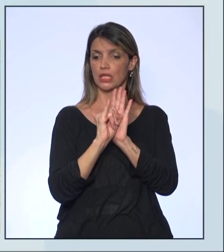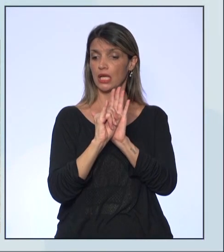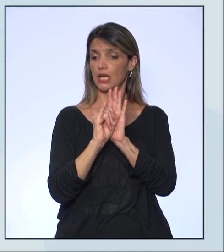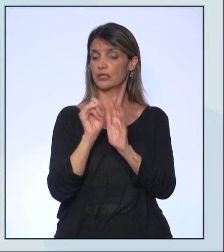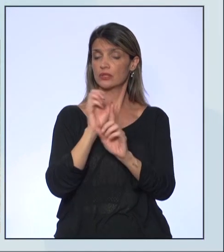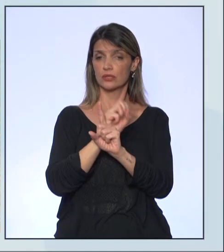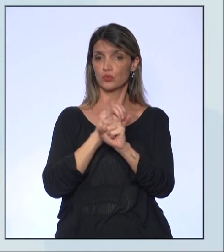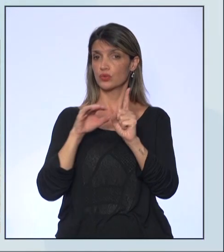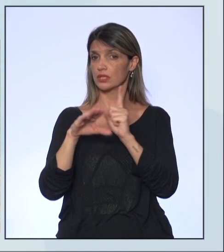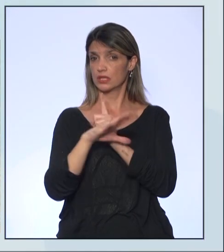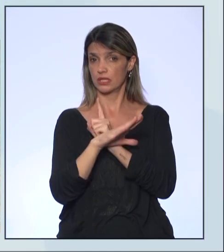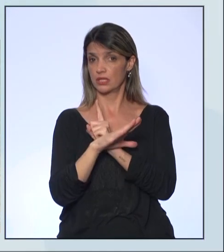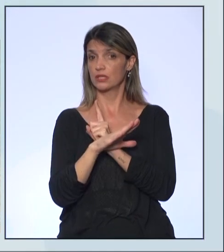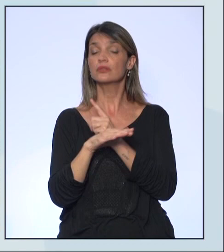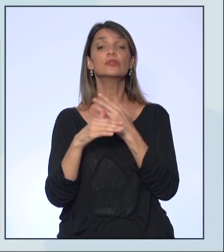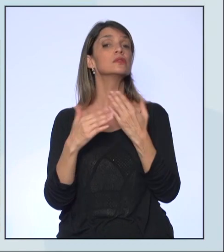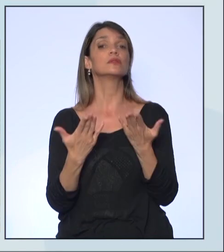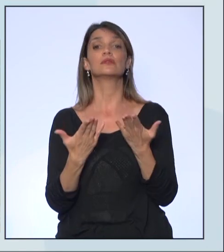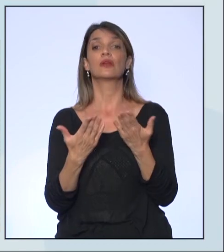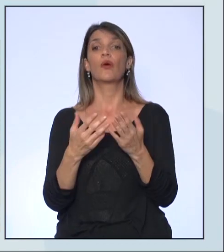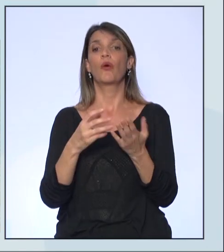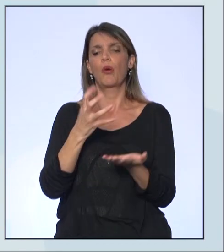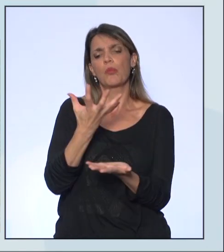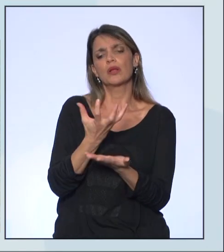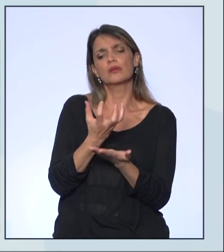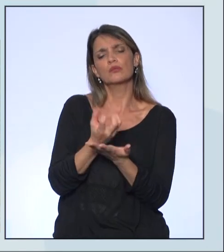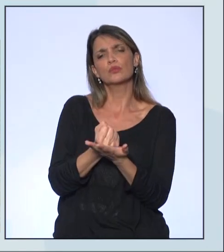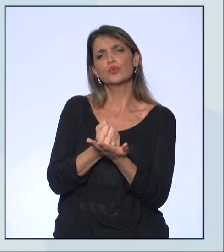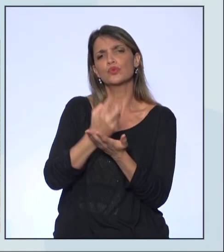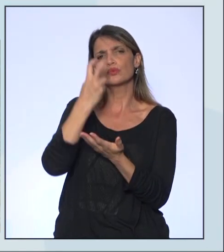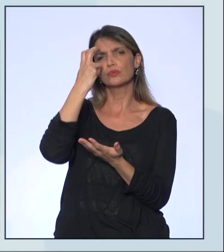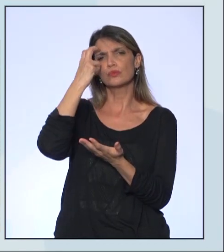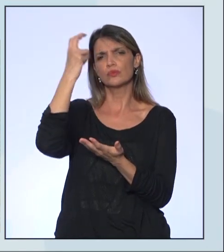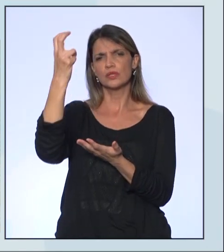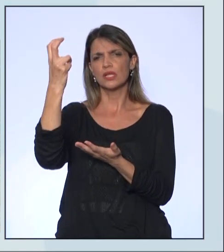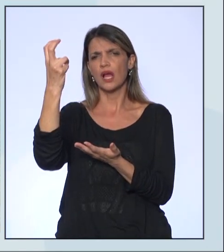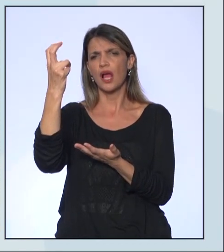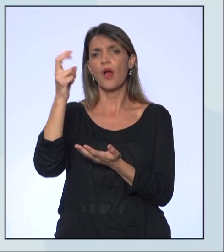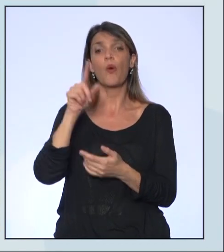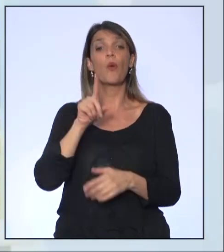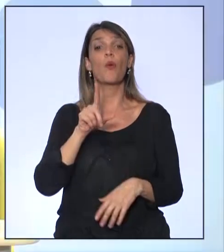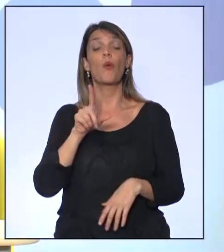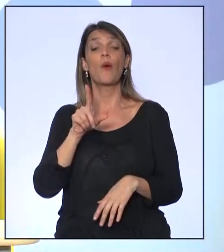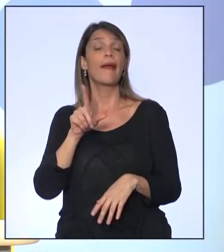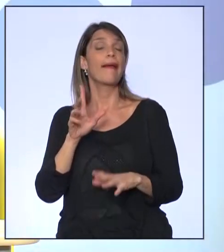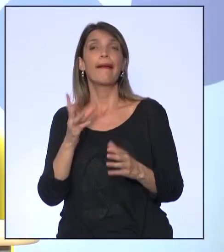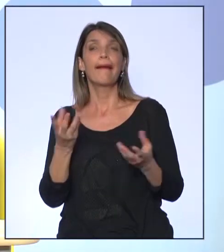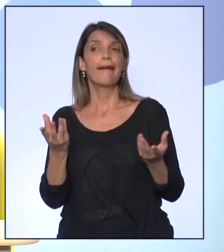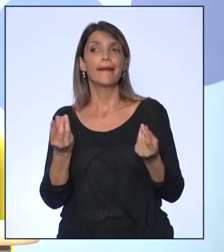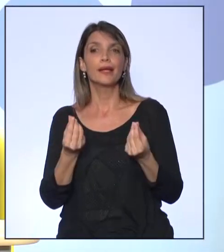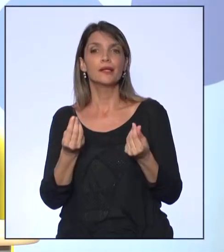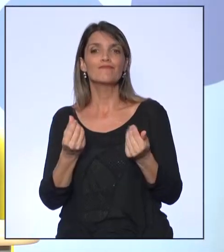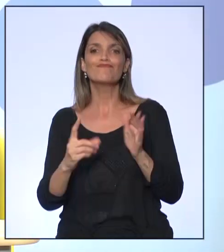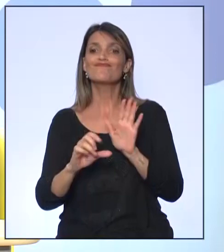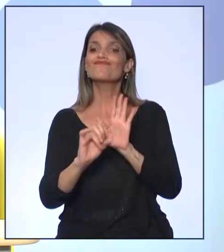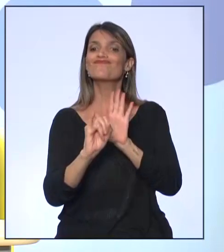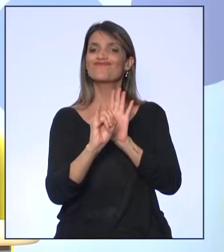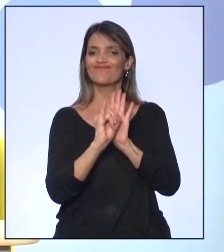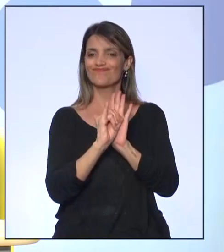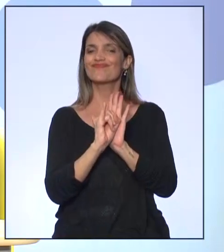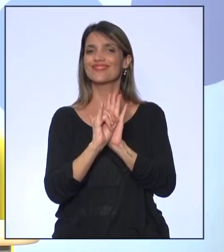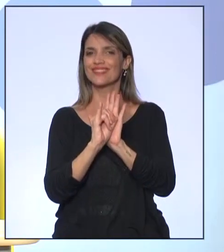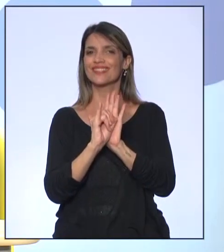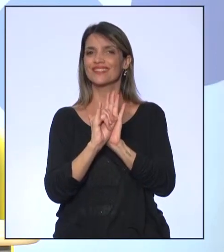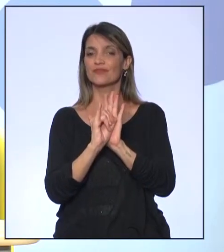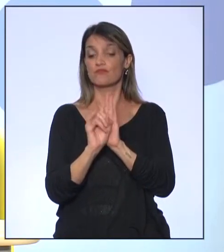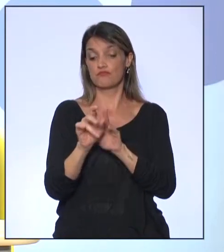sociedade. Ou seja, né, o patrimônio cultural está intrinsecamente ligado à questão da identidade do